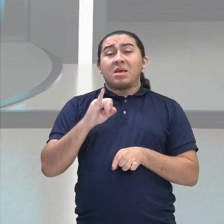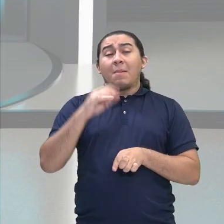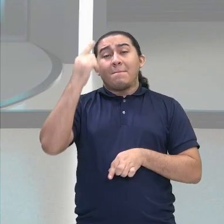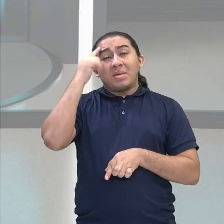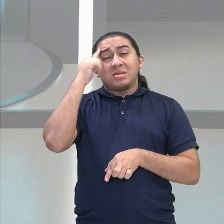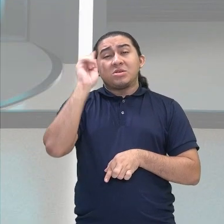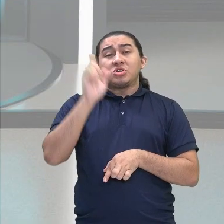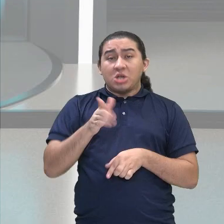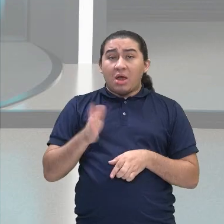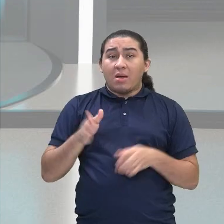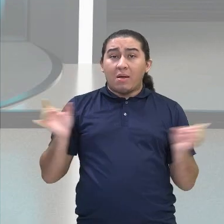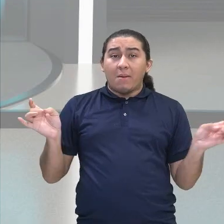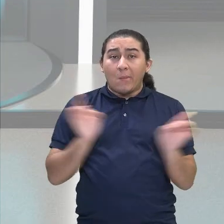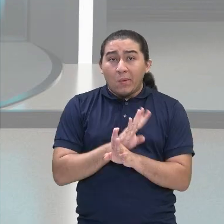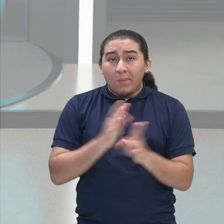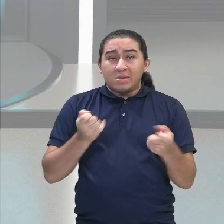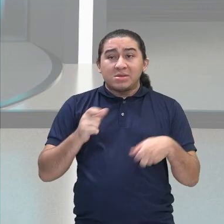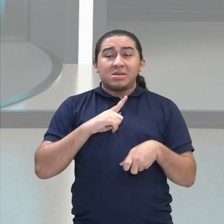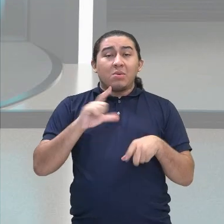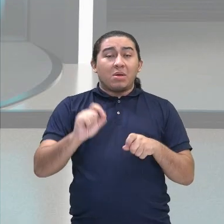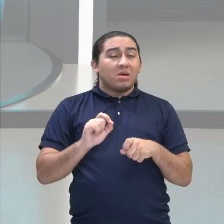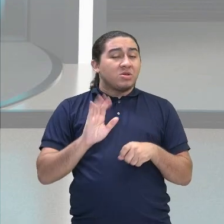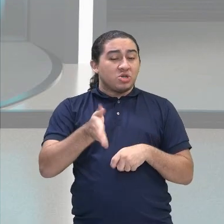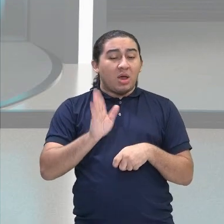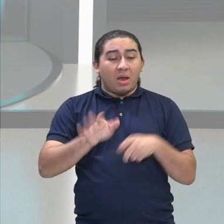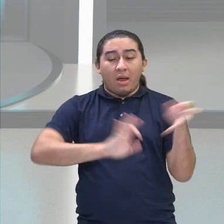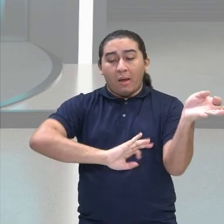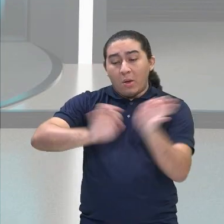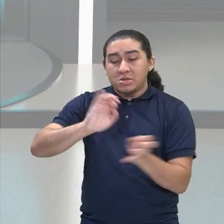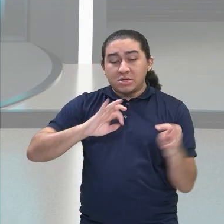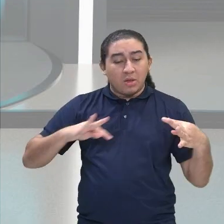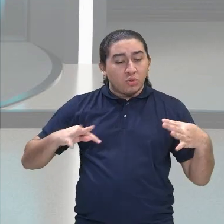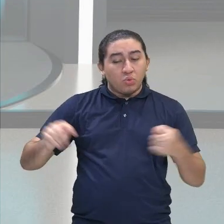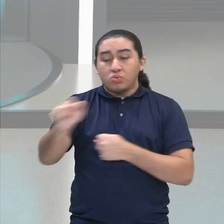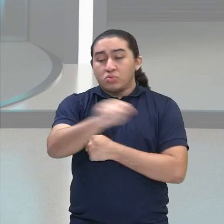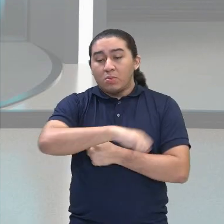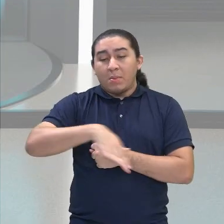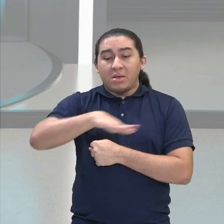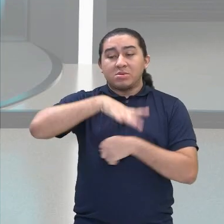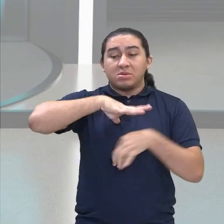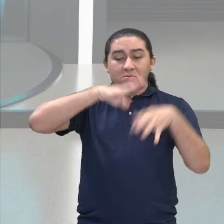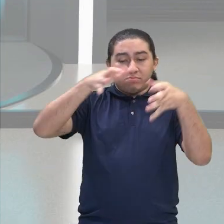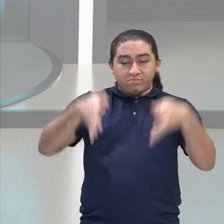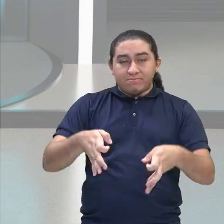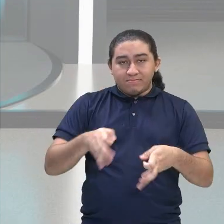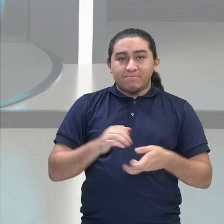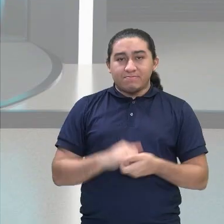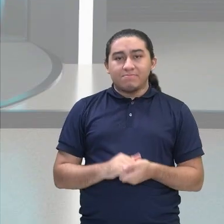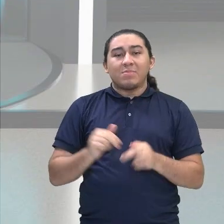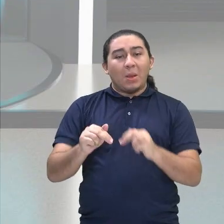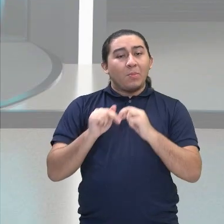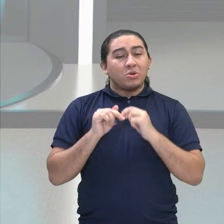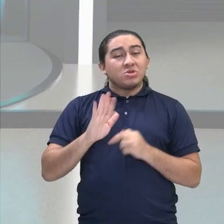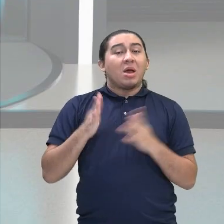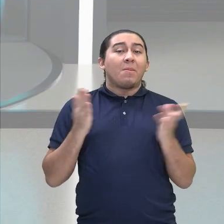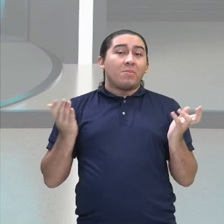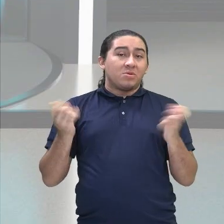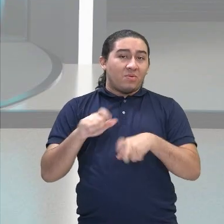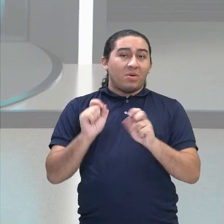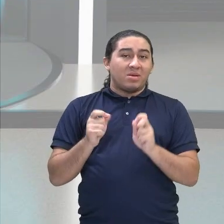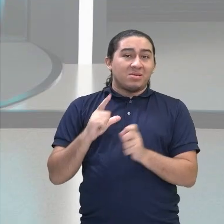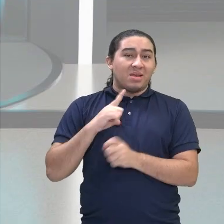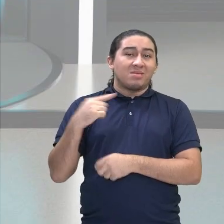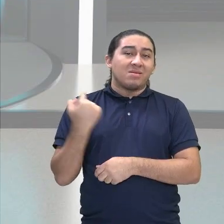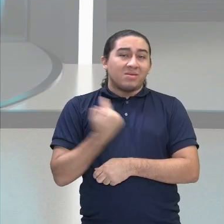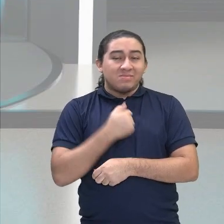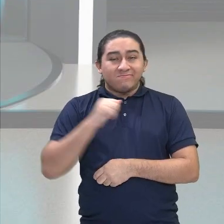que tirar do forno, arrumar a mesa, colocar tudo em ordem. Assim vamos poder nos